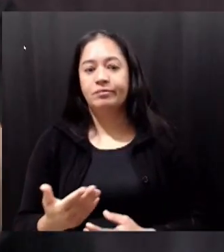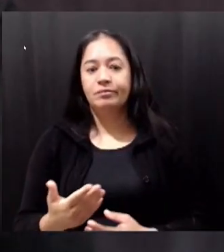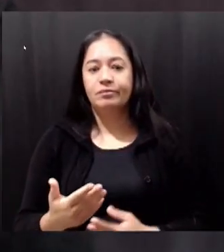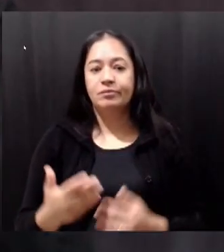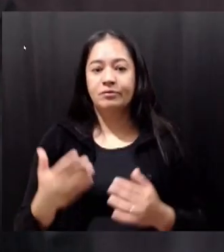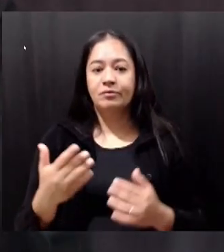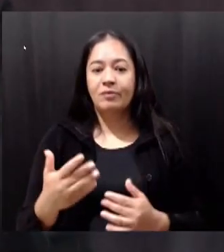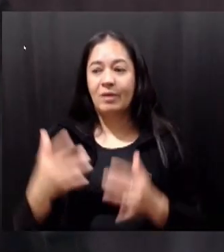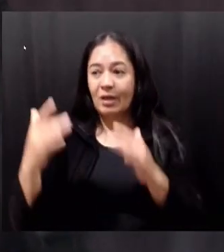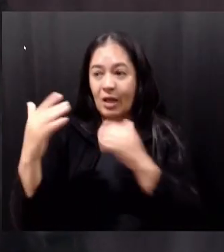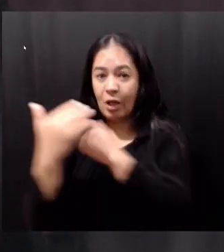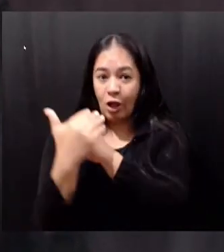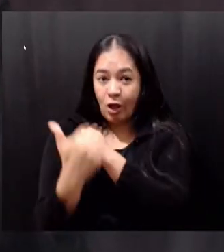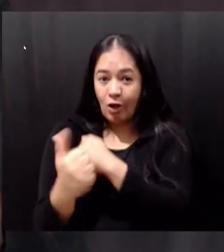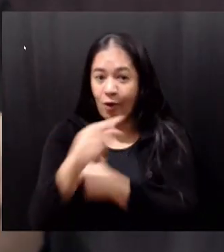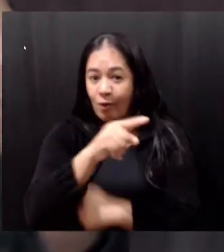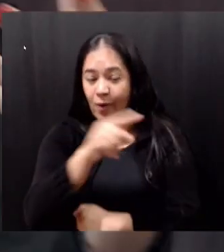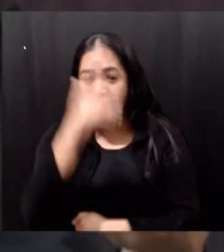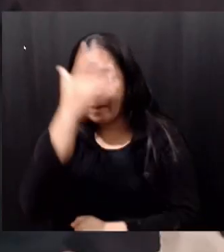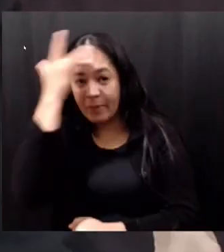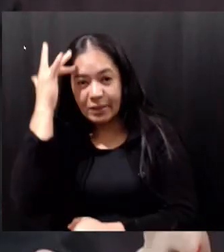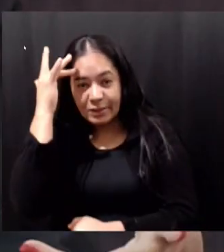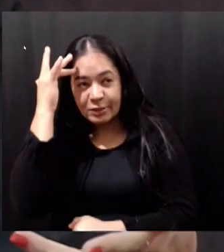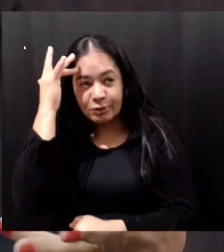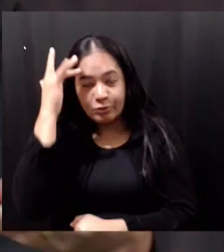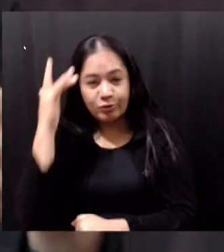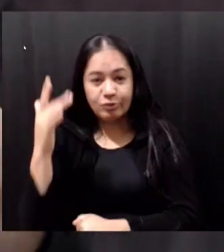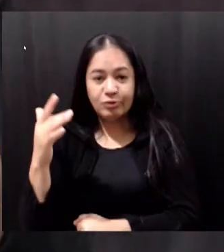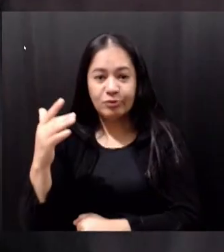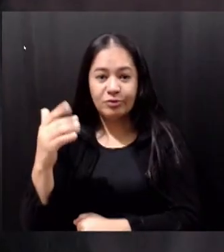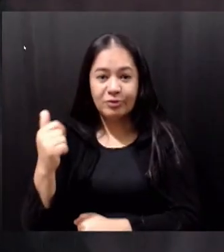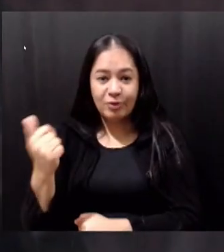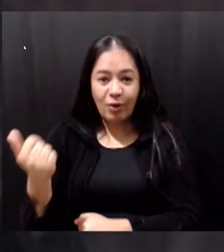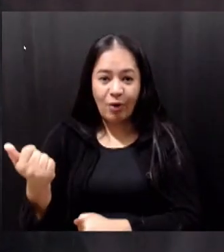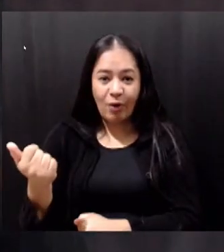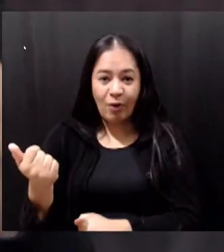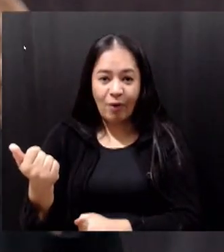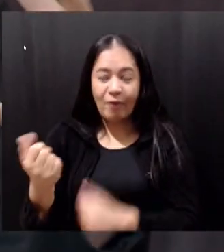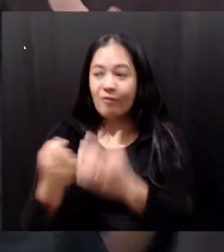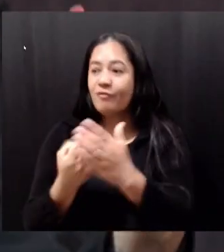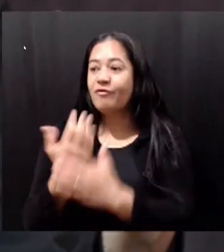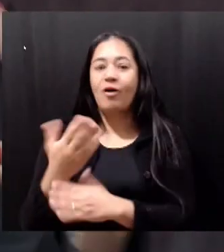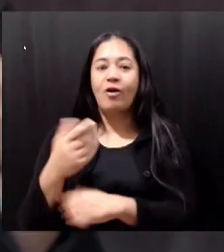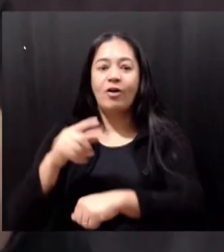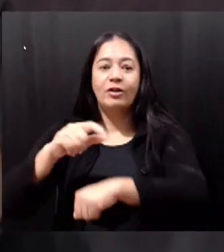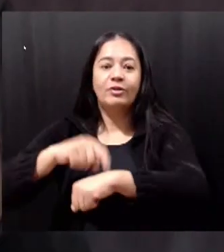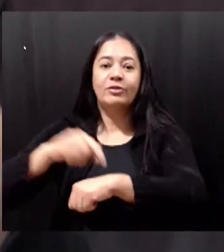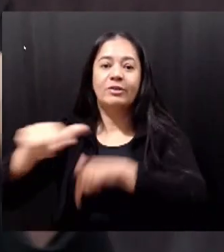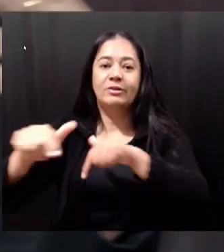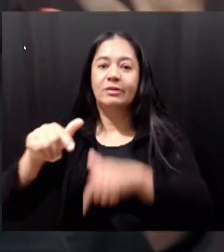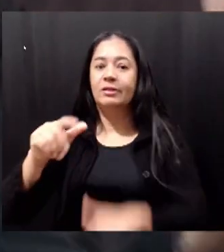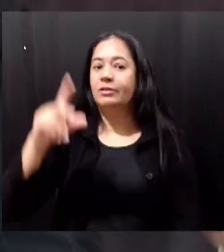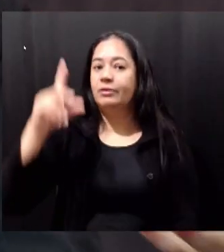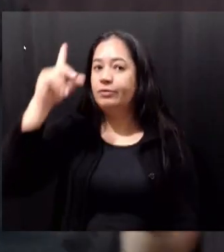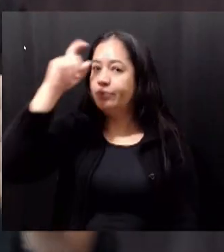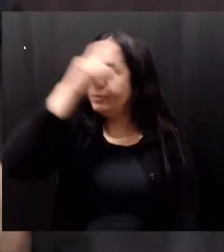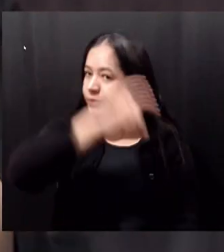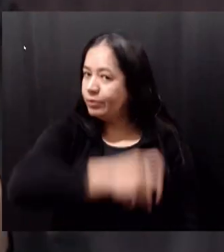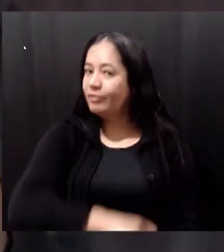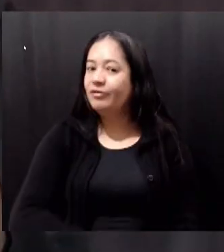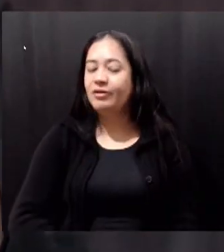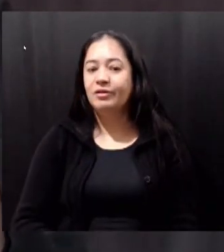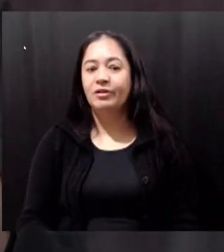acionar um empregado fora do horário de trabalho era uma coisa raríssima. Verdade. Isso só